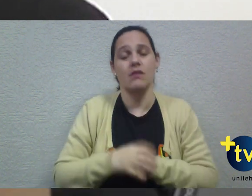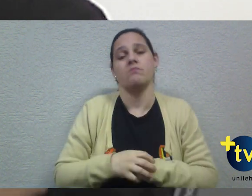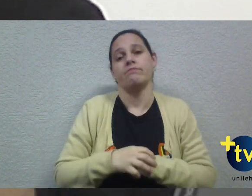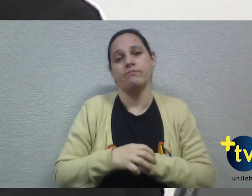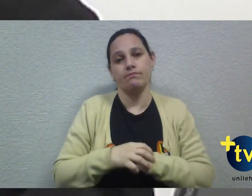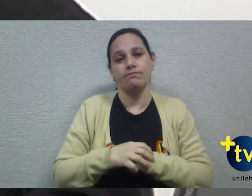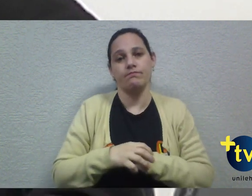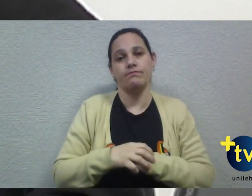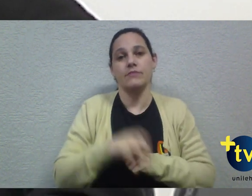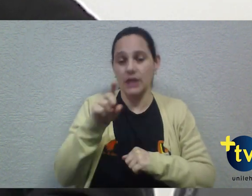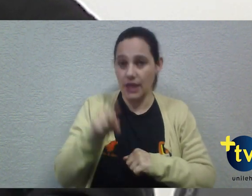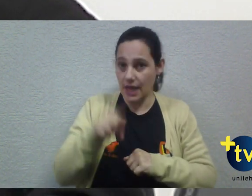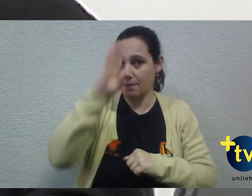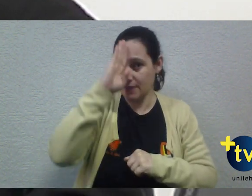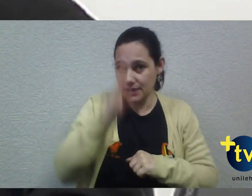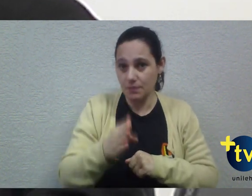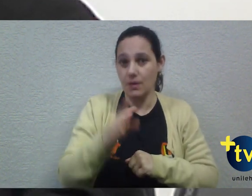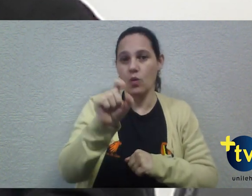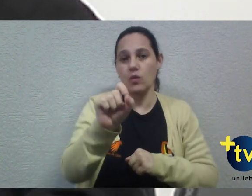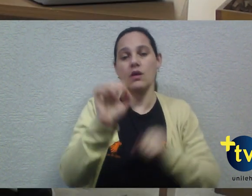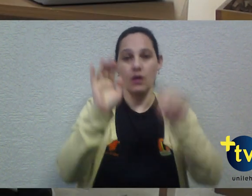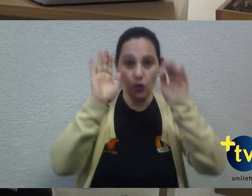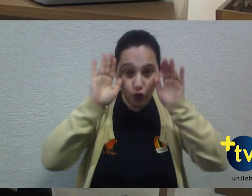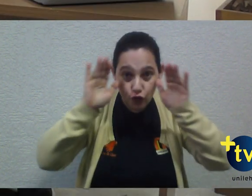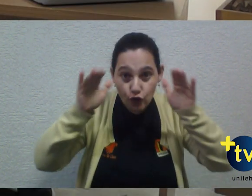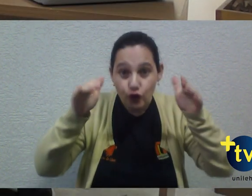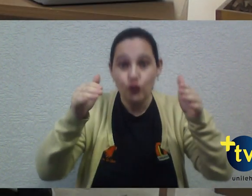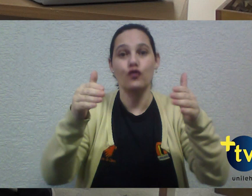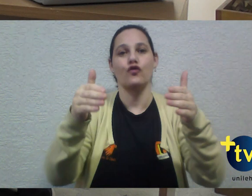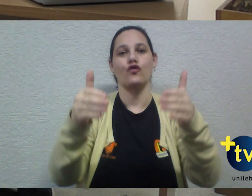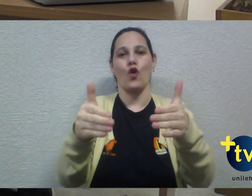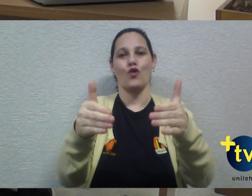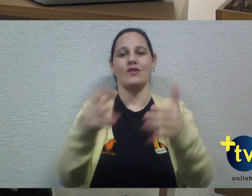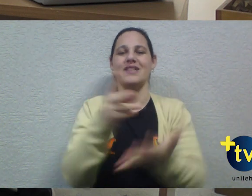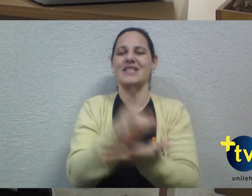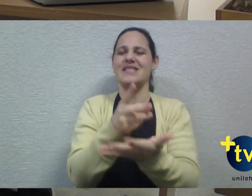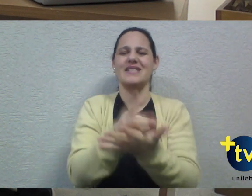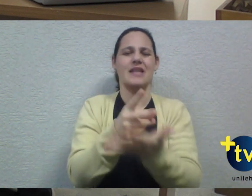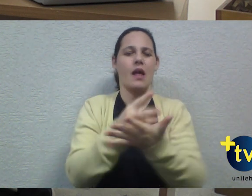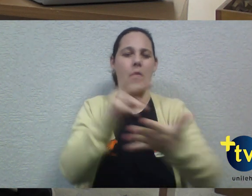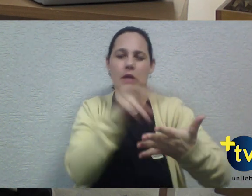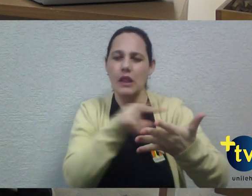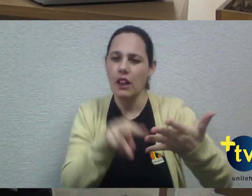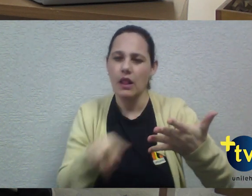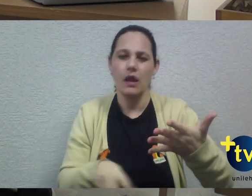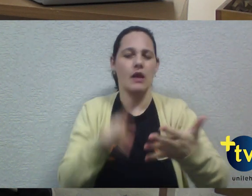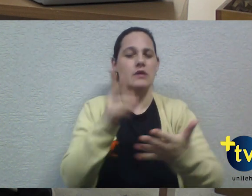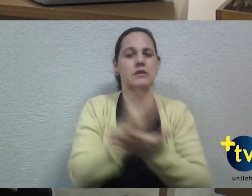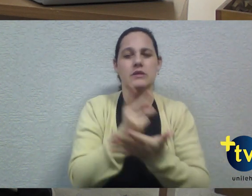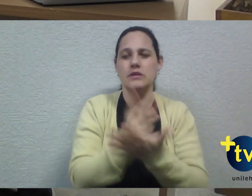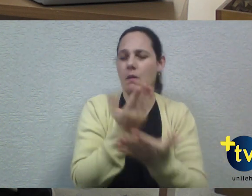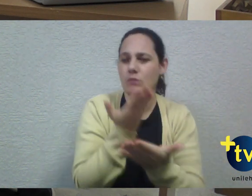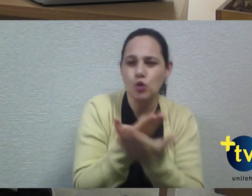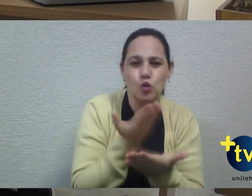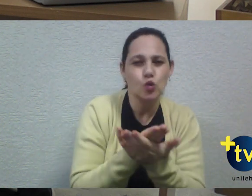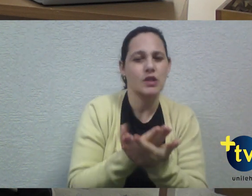poder começar no mercado de trabalho e principalmente você ter esse foco e uma constante